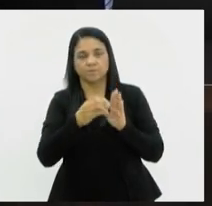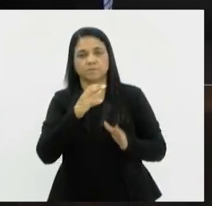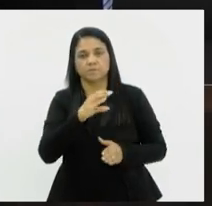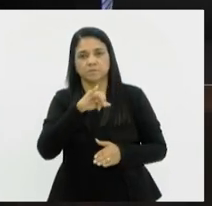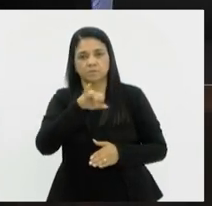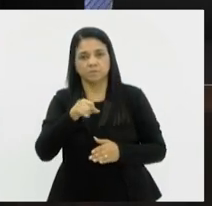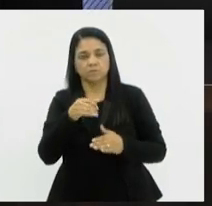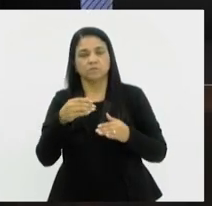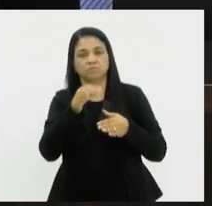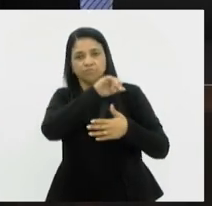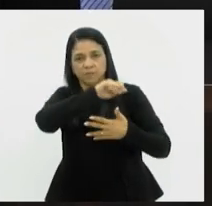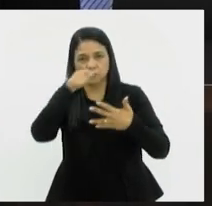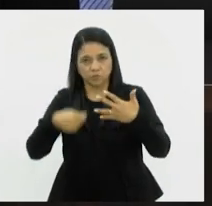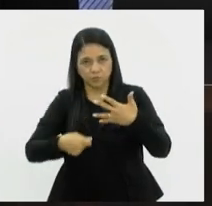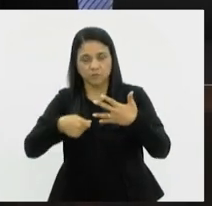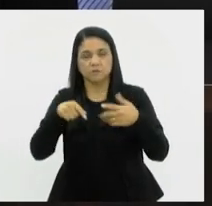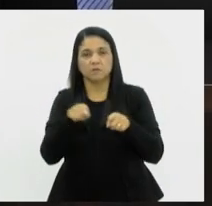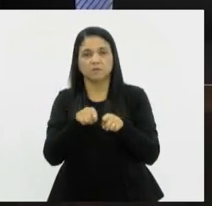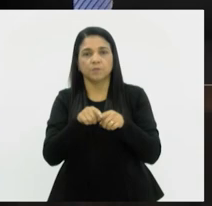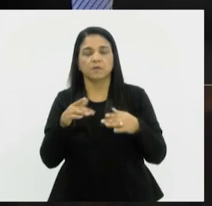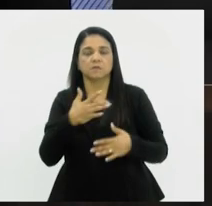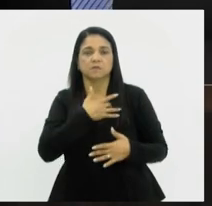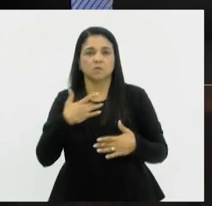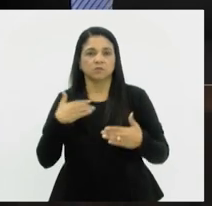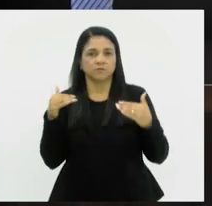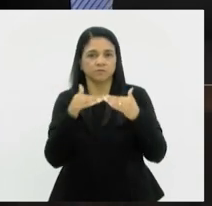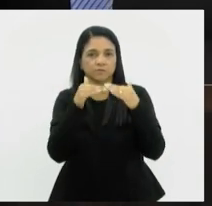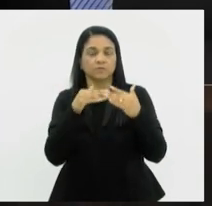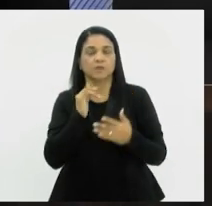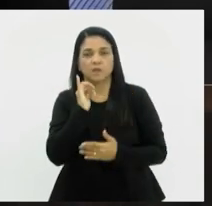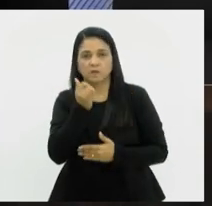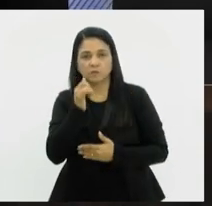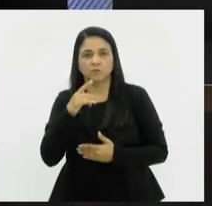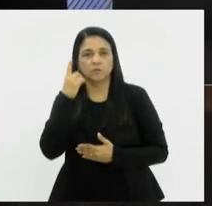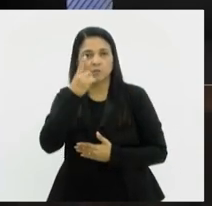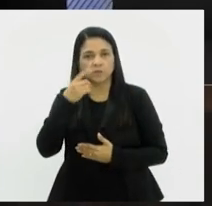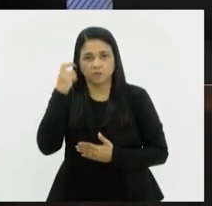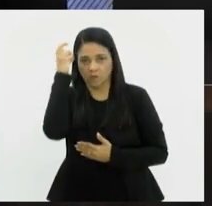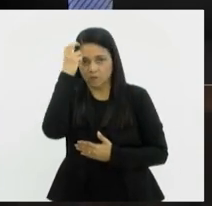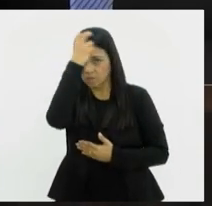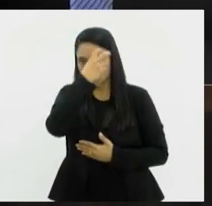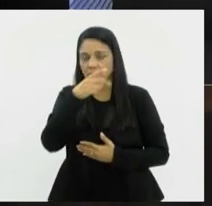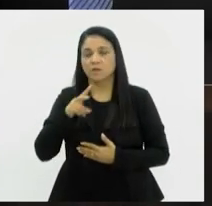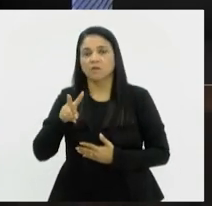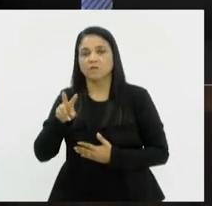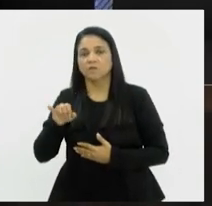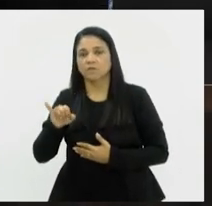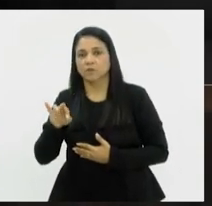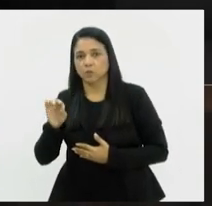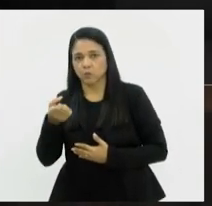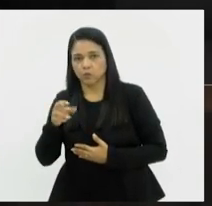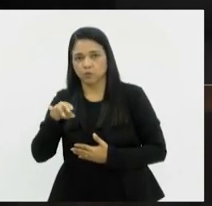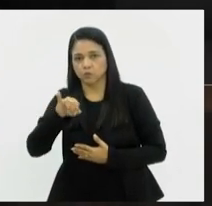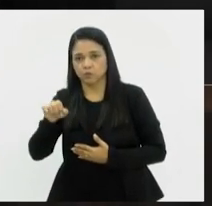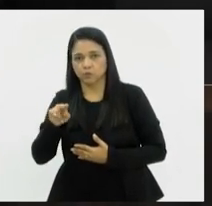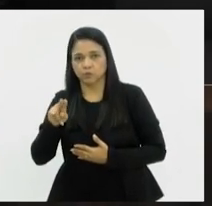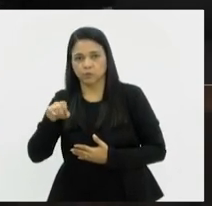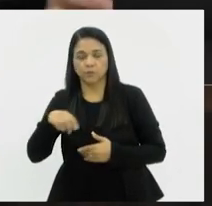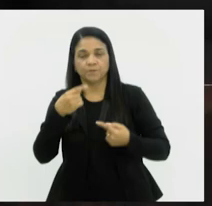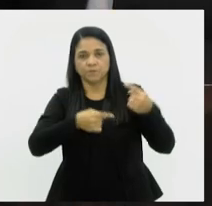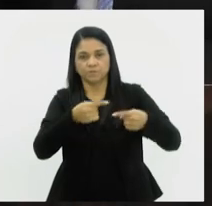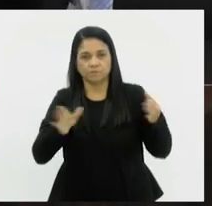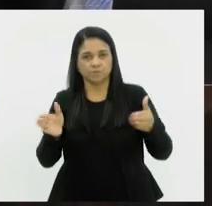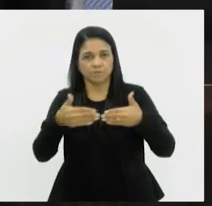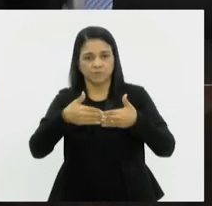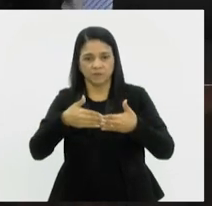Juridicidade e de Saúde favorável. Relatores, deputados Verônica Lima e Vitor Júnior. Em discussão, não havendo